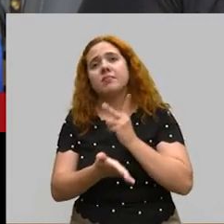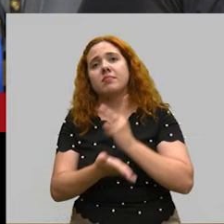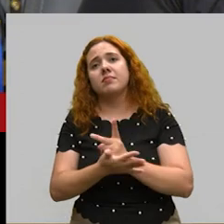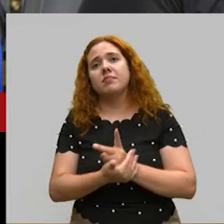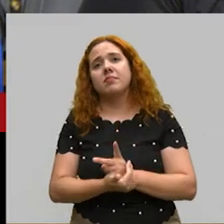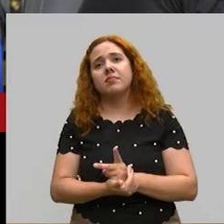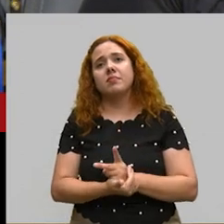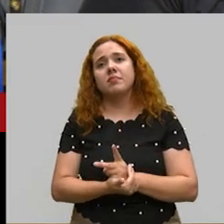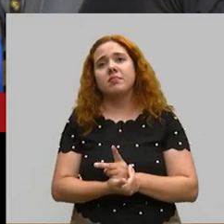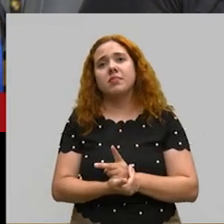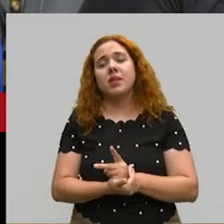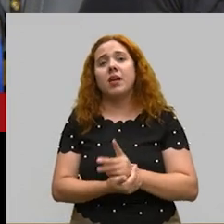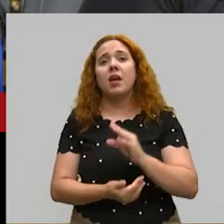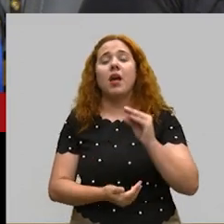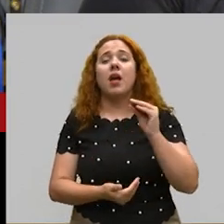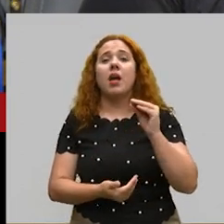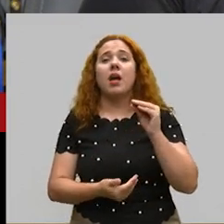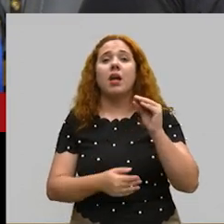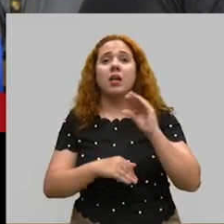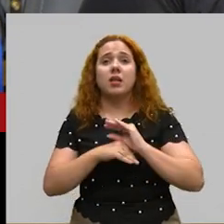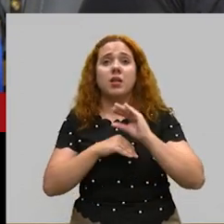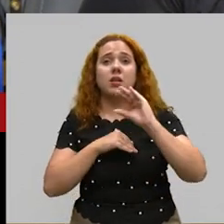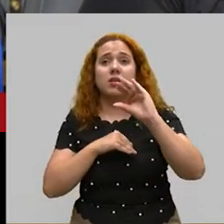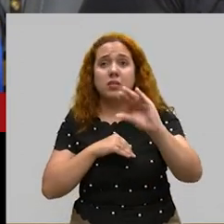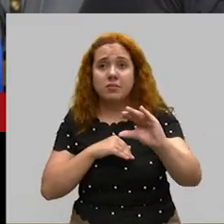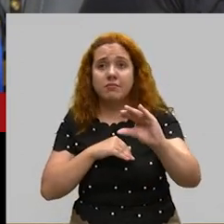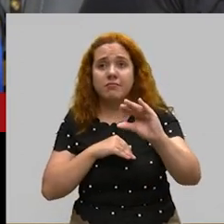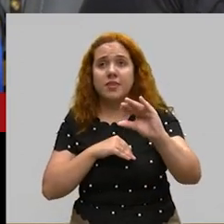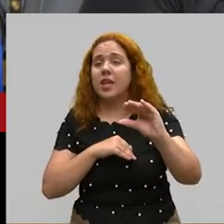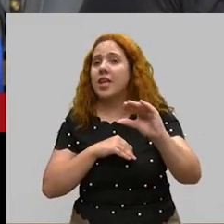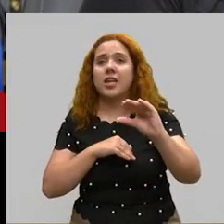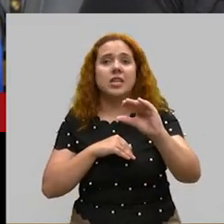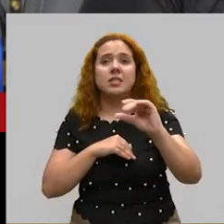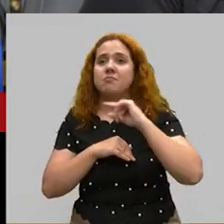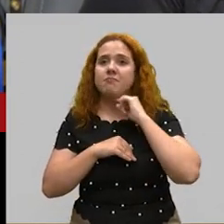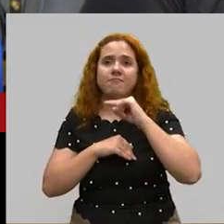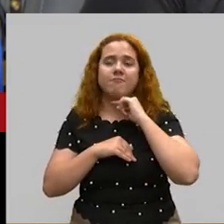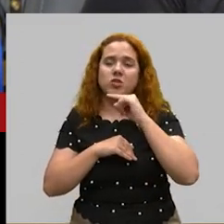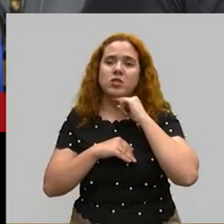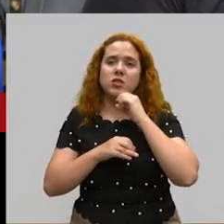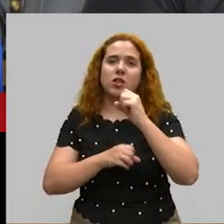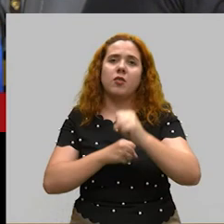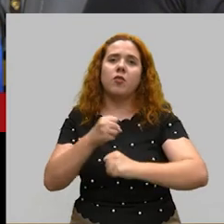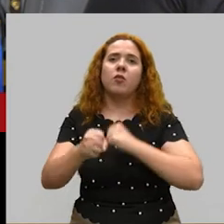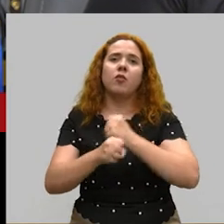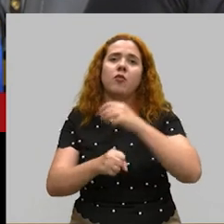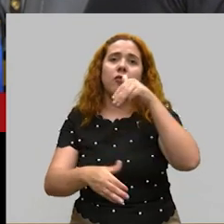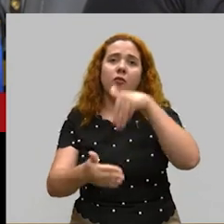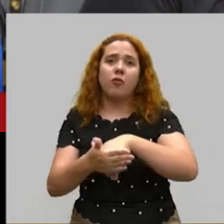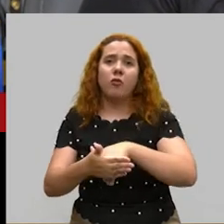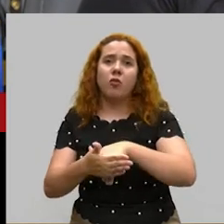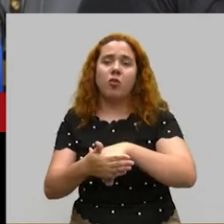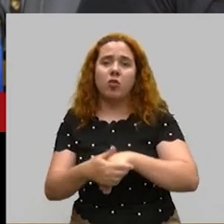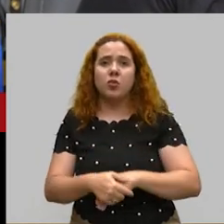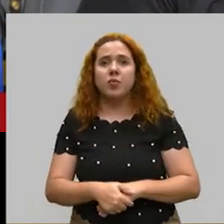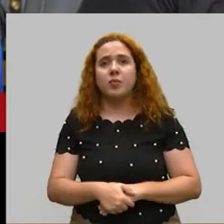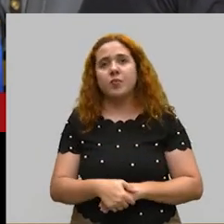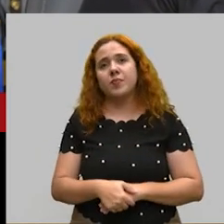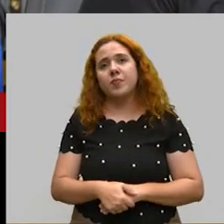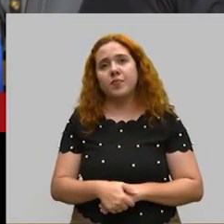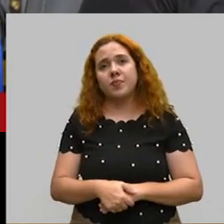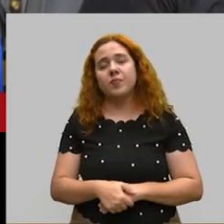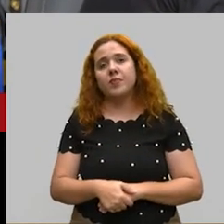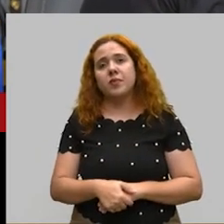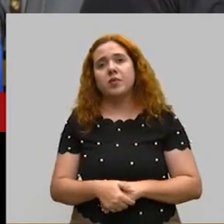jurídico não permite repasses em anos eleitorais Ou seja a gente teria um problema de dois em dois anos diferente do que ocorre por exemplo com o